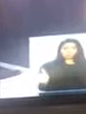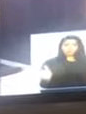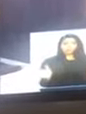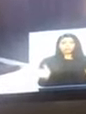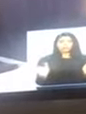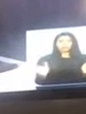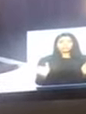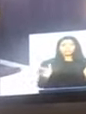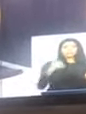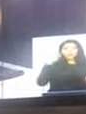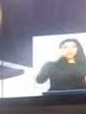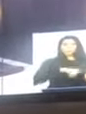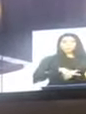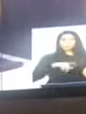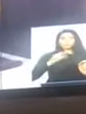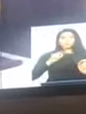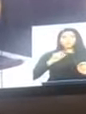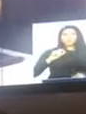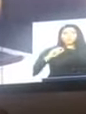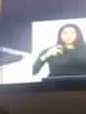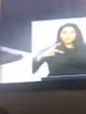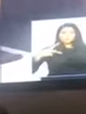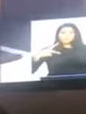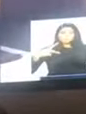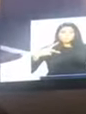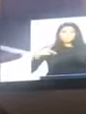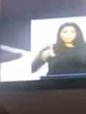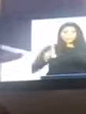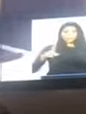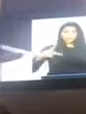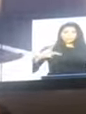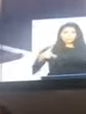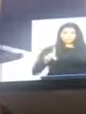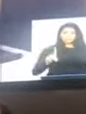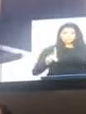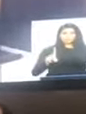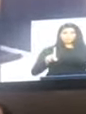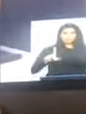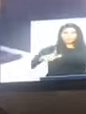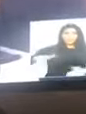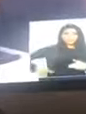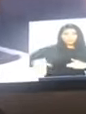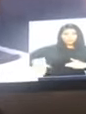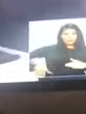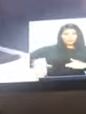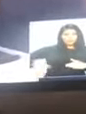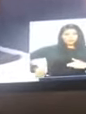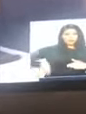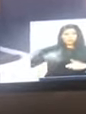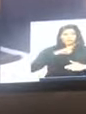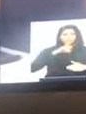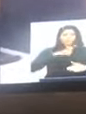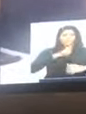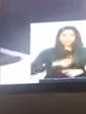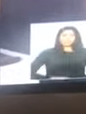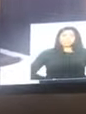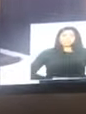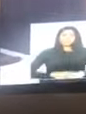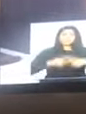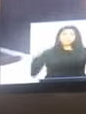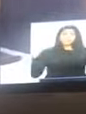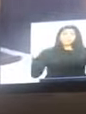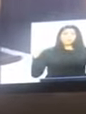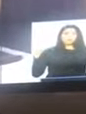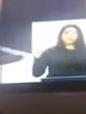ao Porto das Dunas. Ali, aquela praia tem o maior equipamento